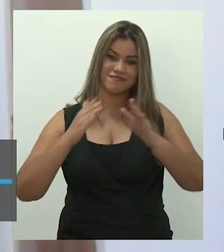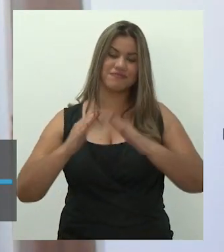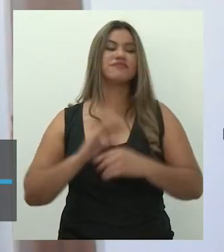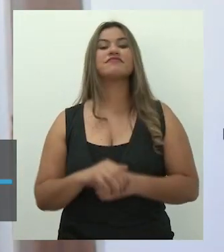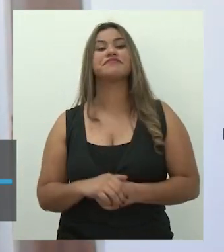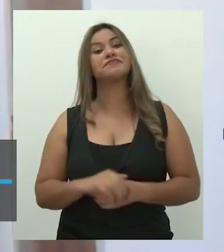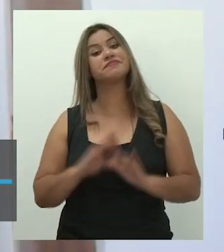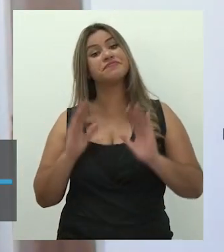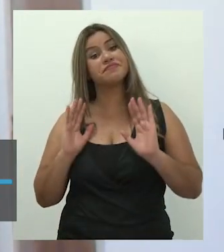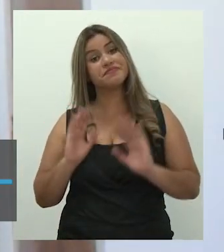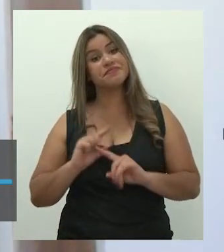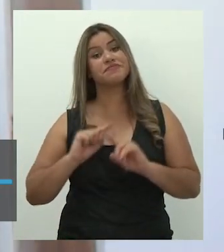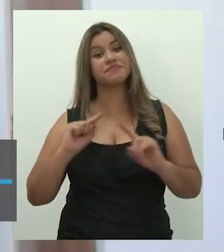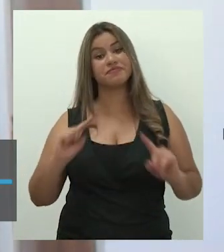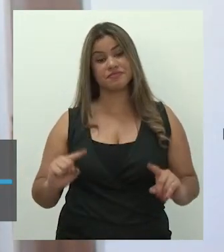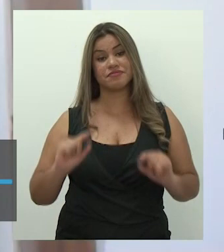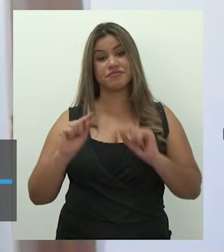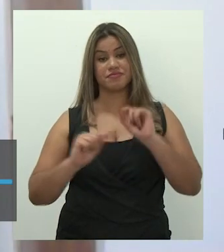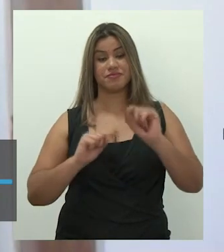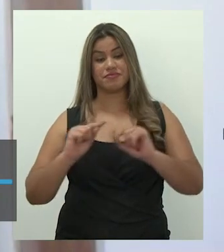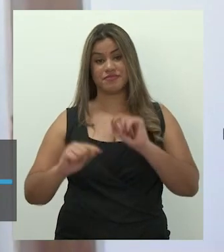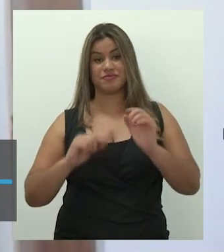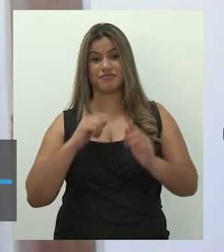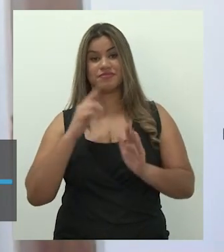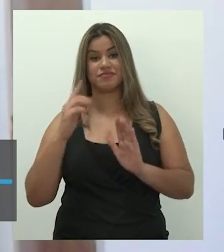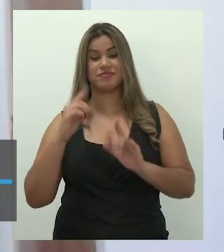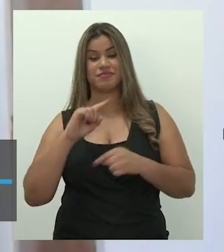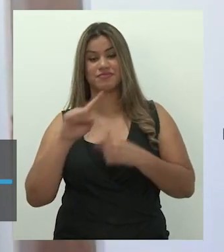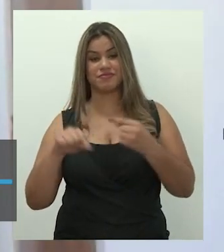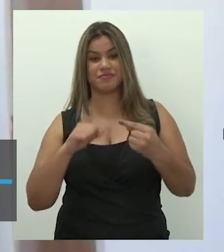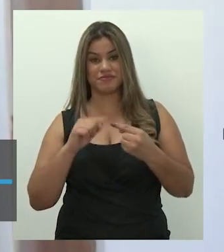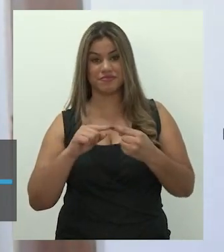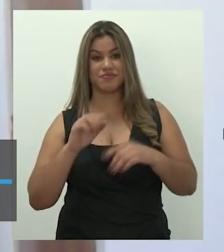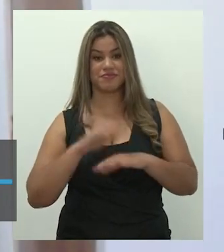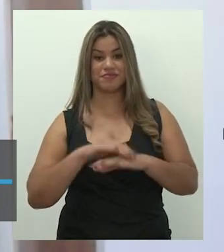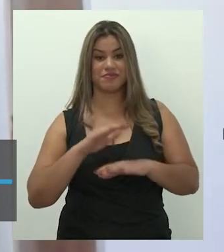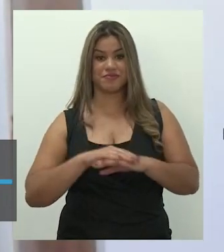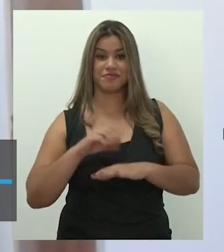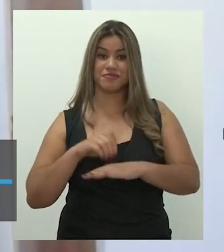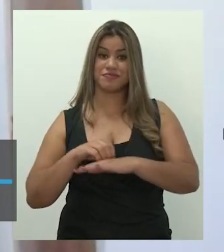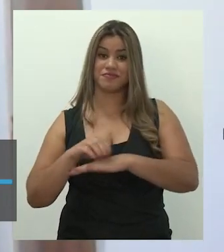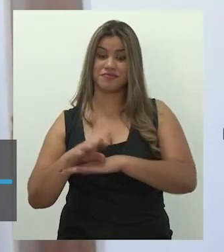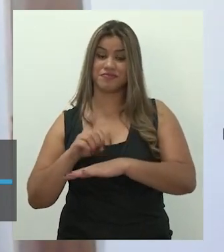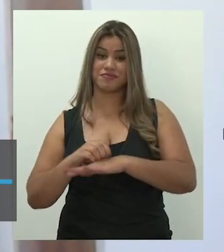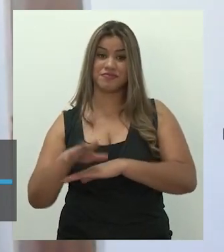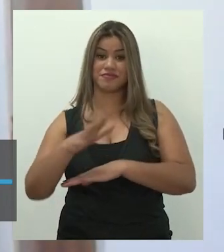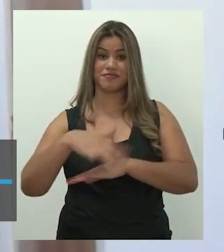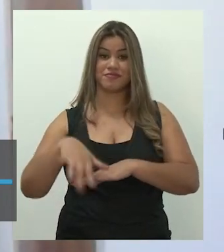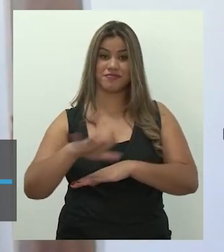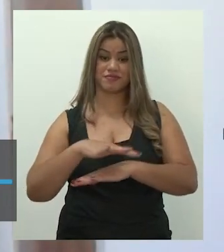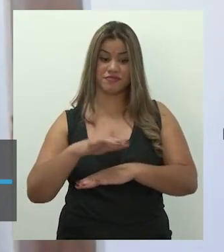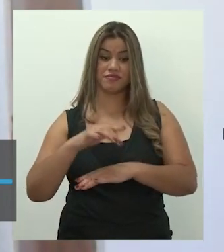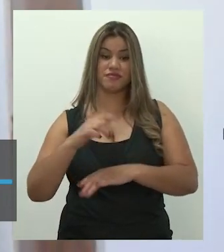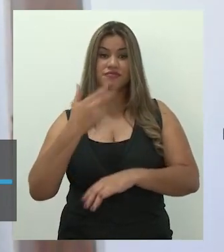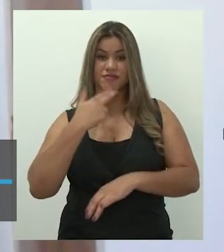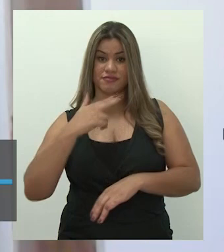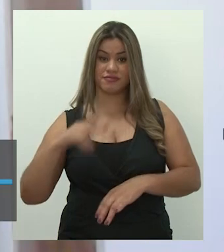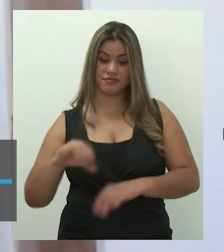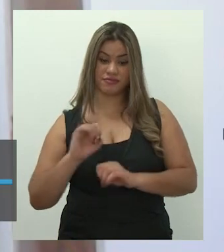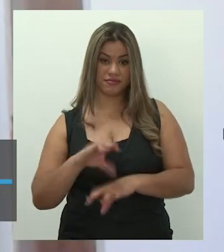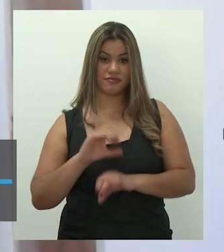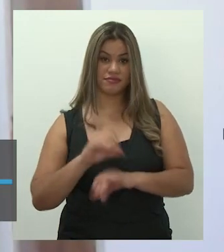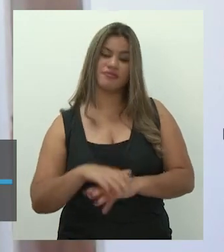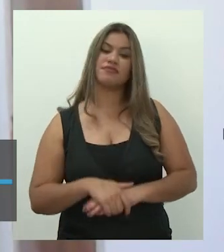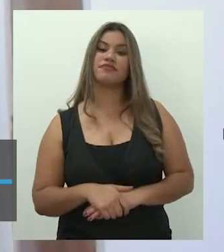que vocês tivessem mais um material para trabalhar com as crianças. Antes de mais nada, vale lembrar que essas medidas,